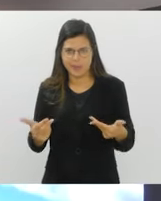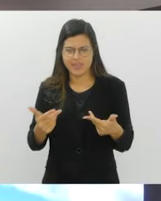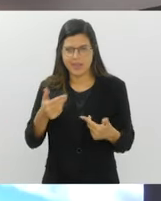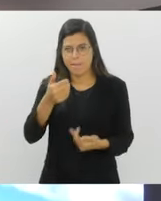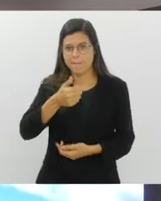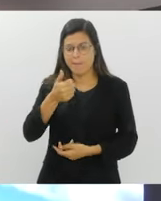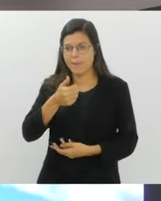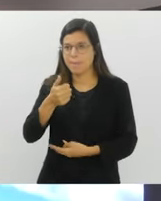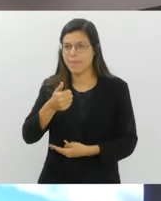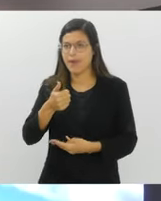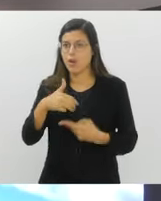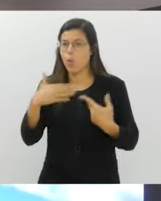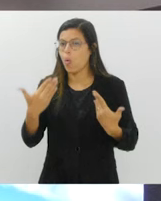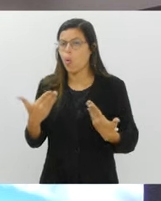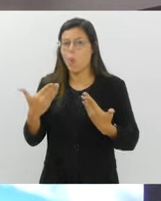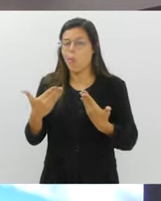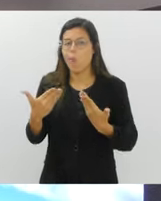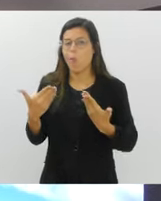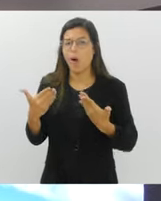Primeiro, qual é o plano B?